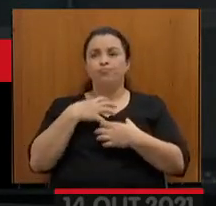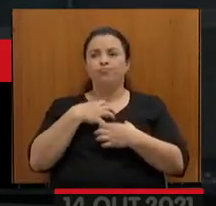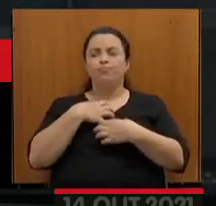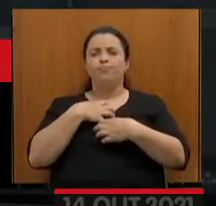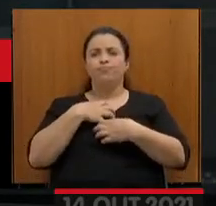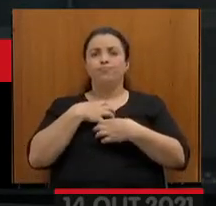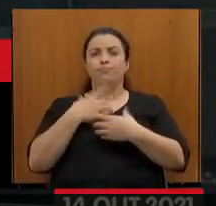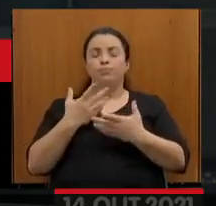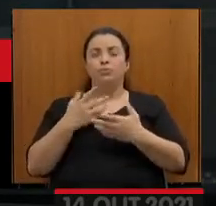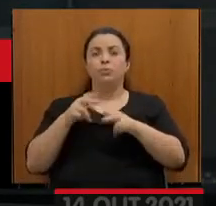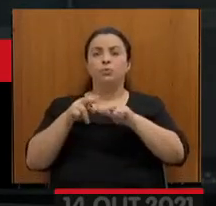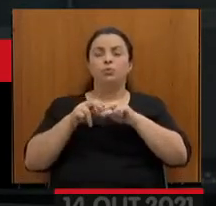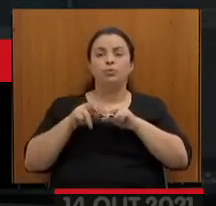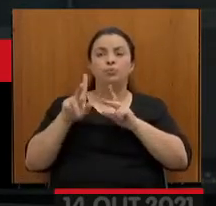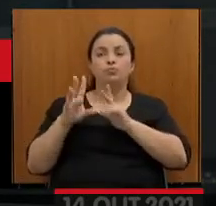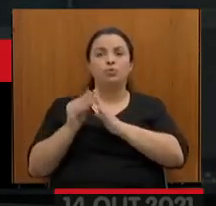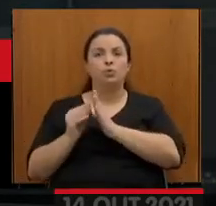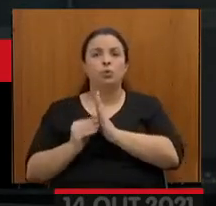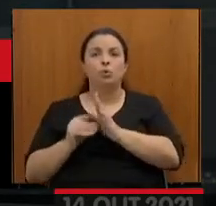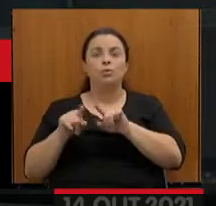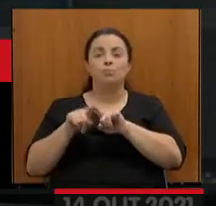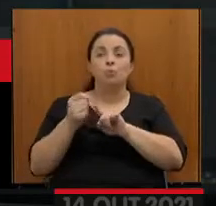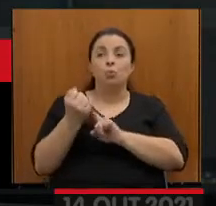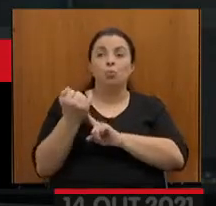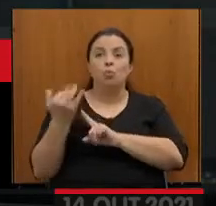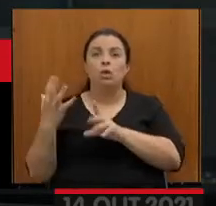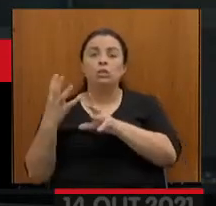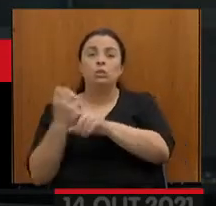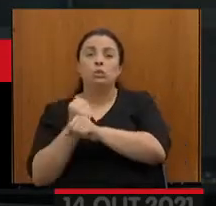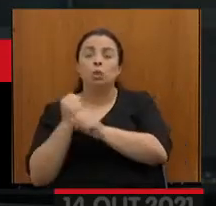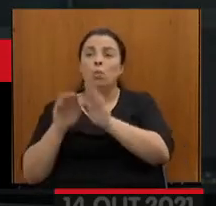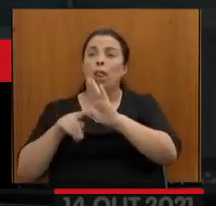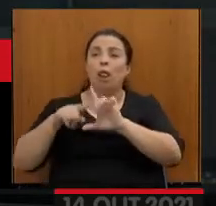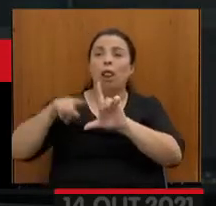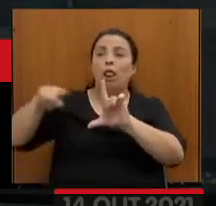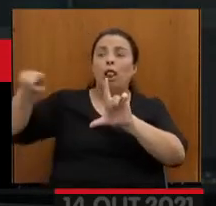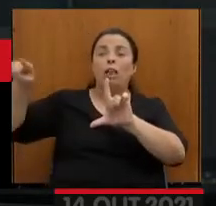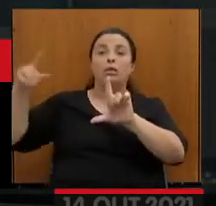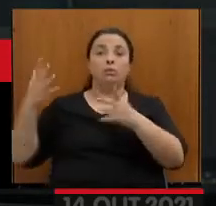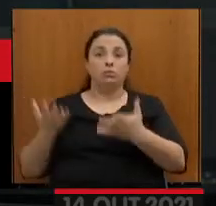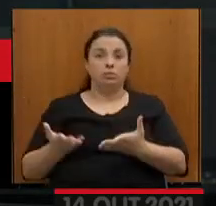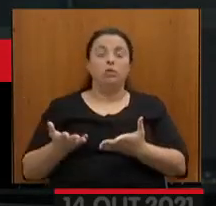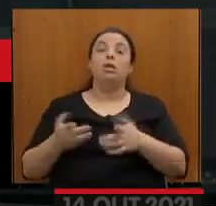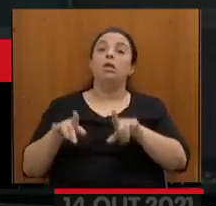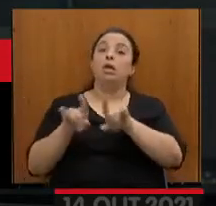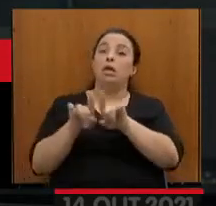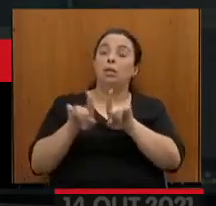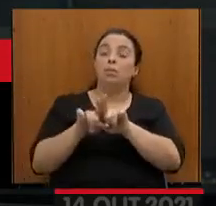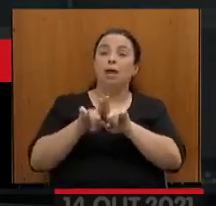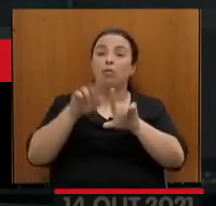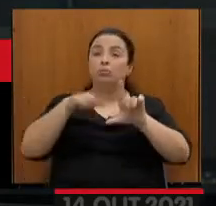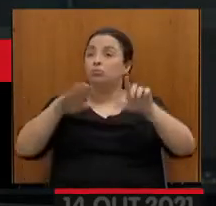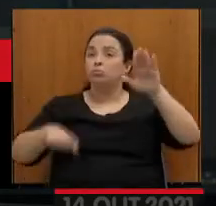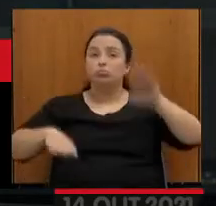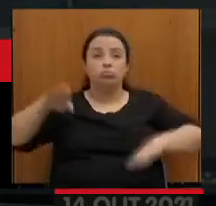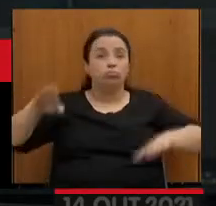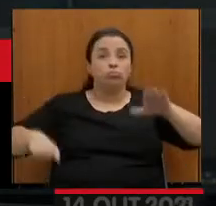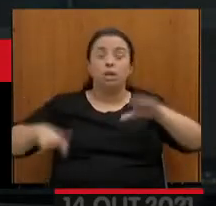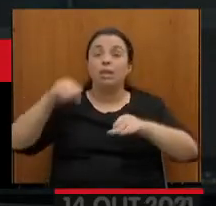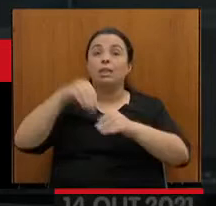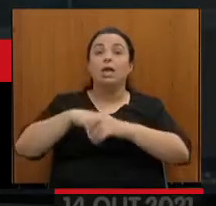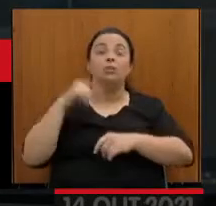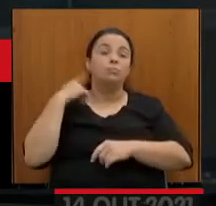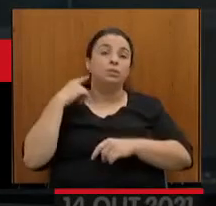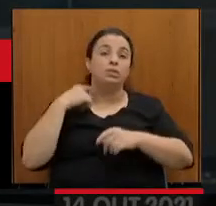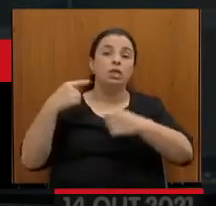pelos números e também pela desigualdade, pela disparidade que nós temos dentro do Estado de Minas Gerais, que a doutora Marcela também vai trazer